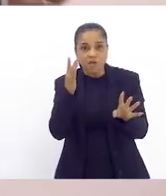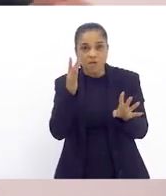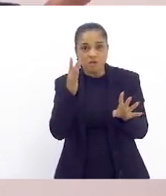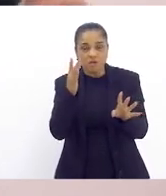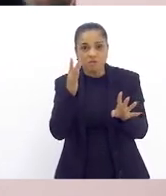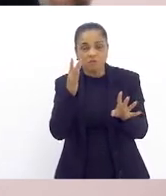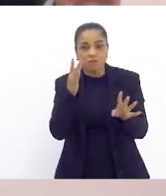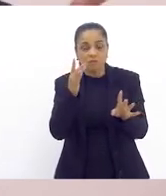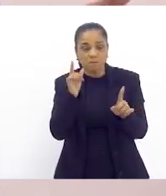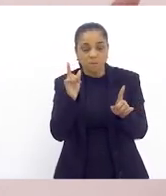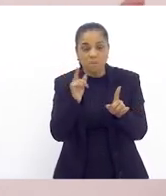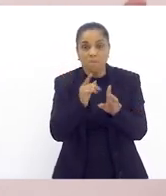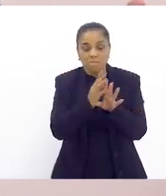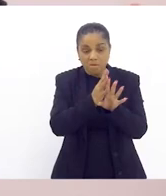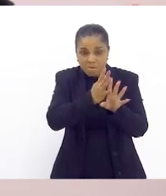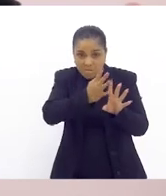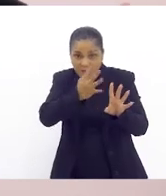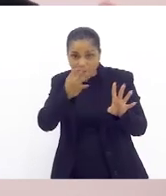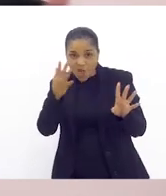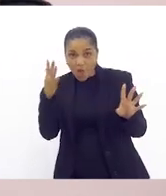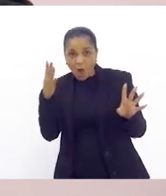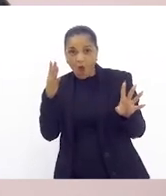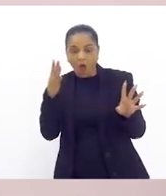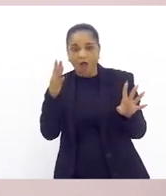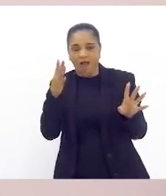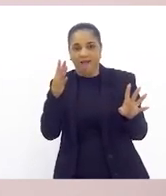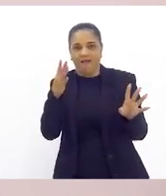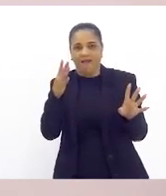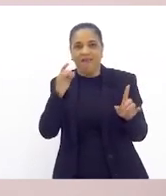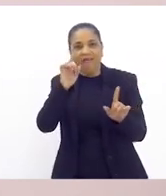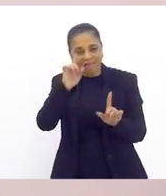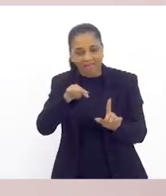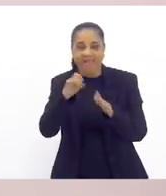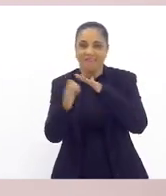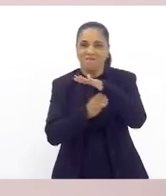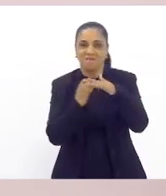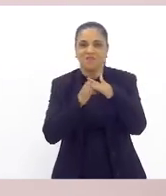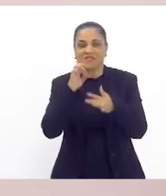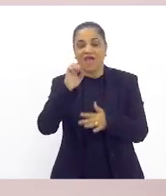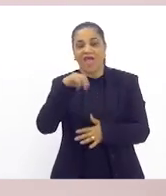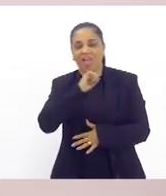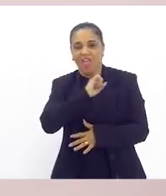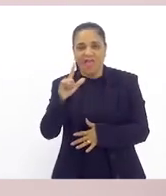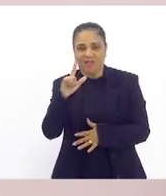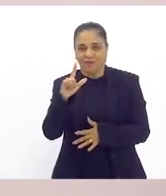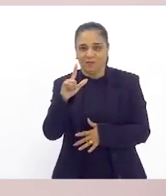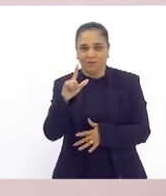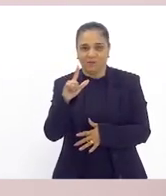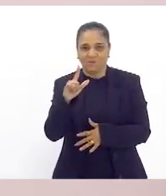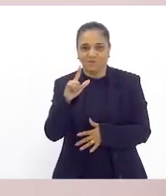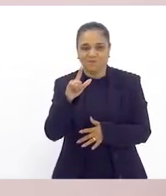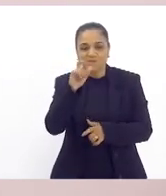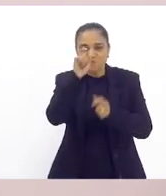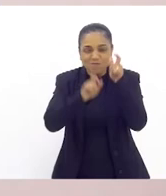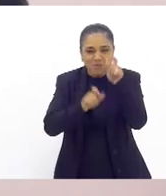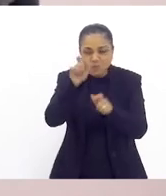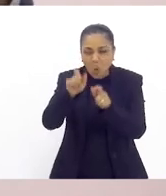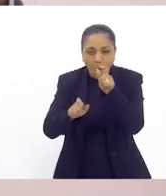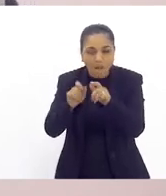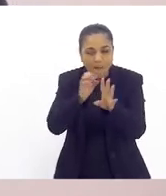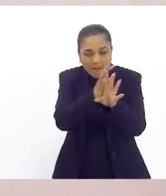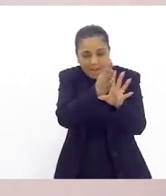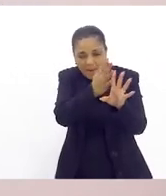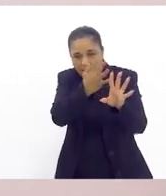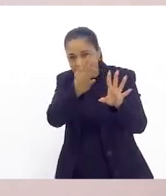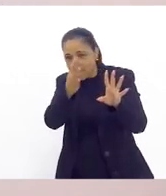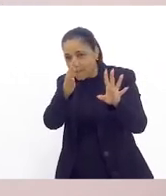é a fila da Enya todos os dias o calçadão da nossa cidade tem dezenas de pessoas espalhadas esperando para serem atendidas e a